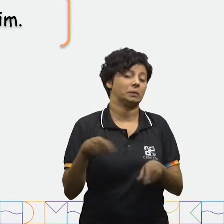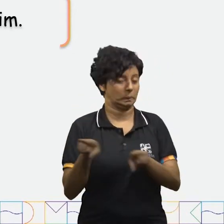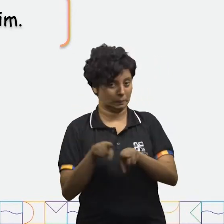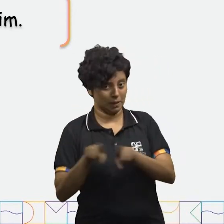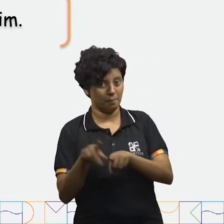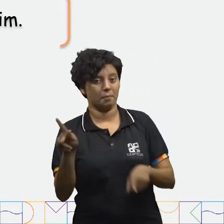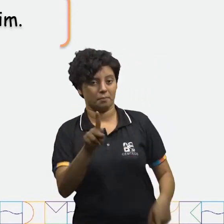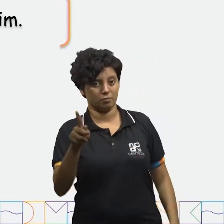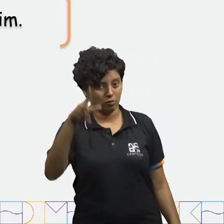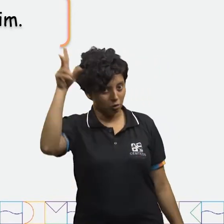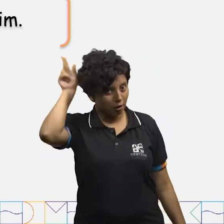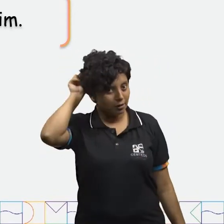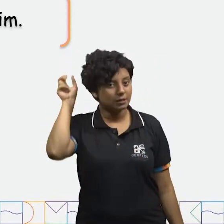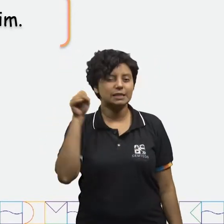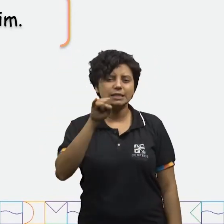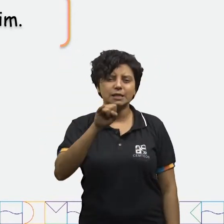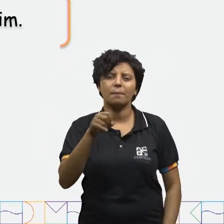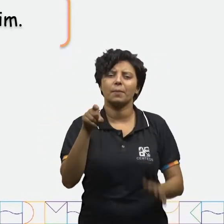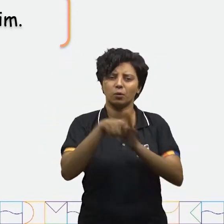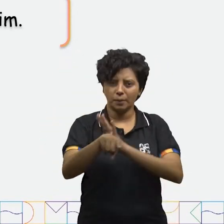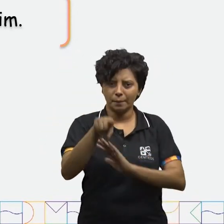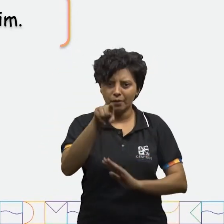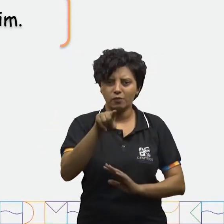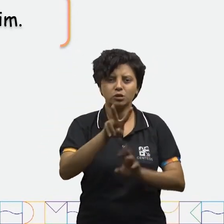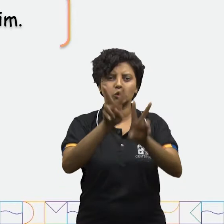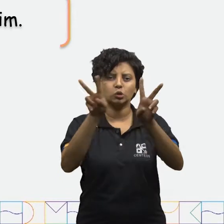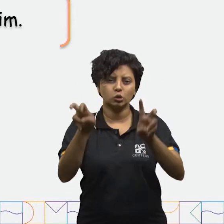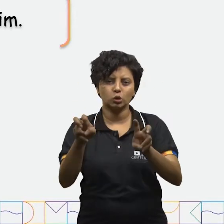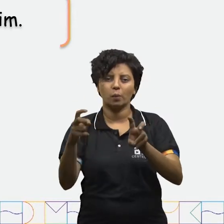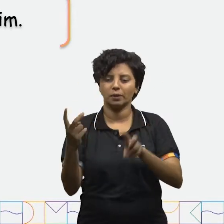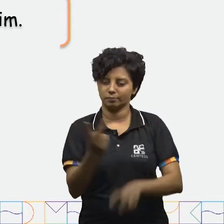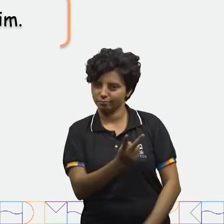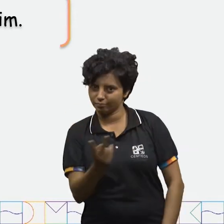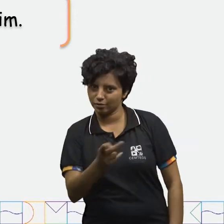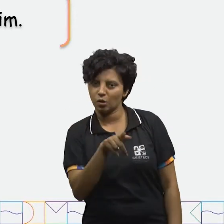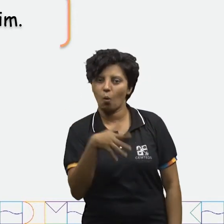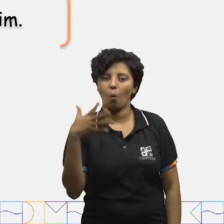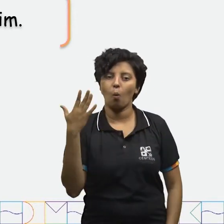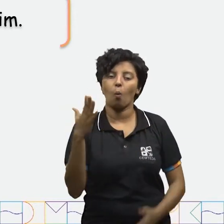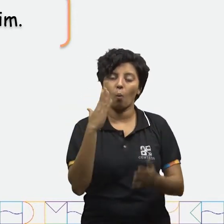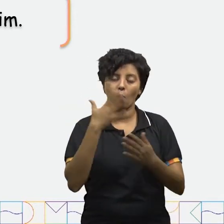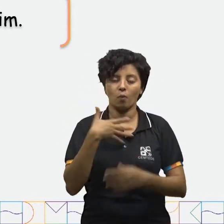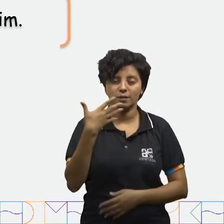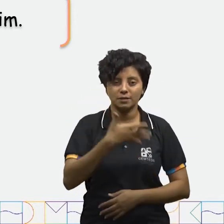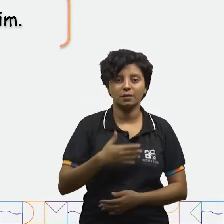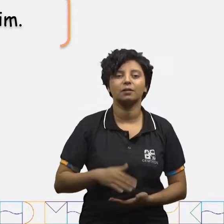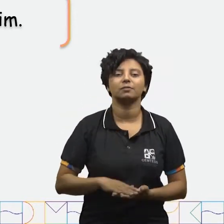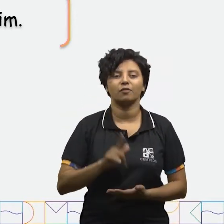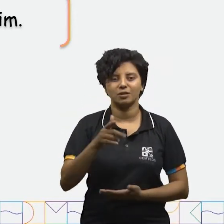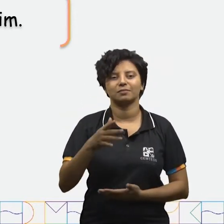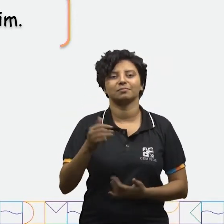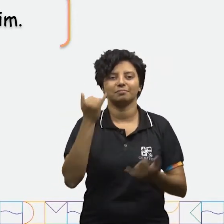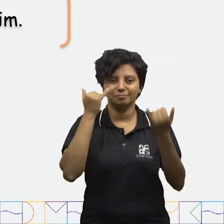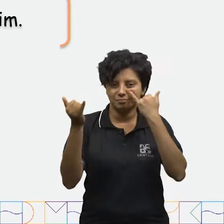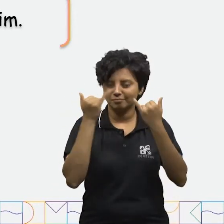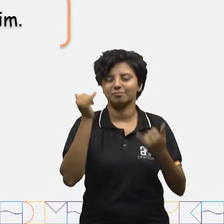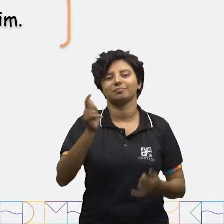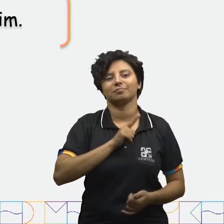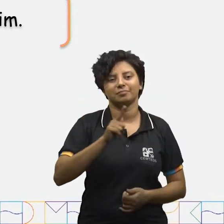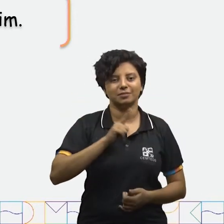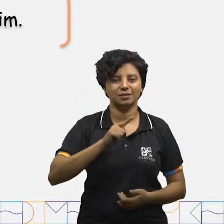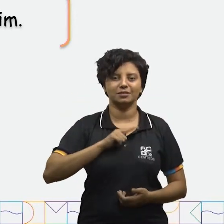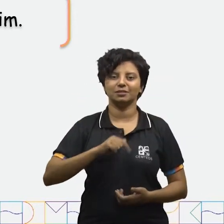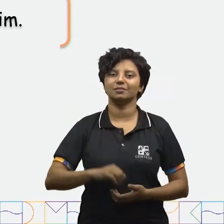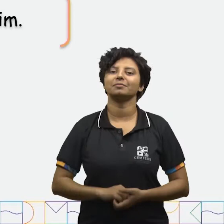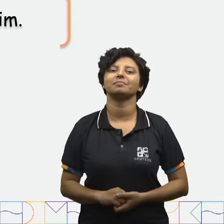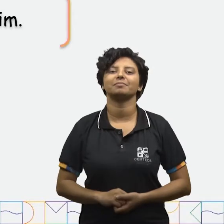tenho certeza de que, se eu perguntasse de você sobre o que nós duas conversamos, você teria as informações para dar sobre